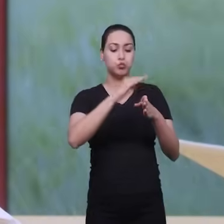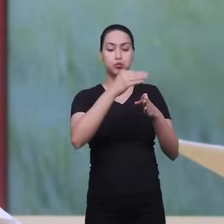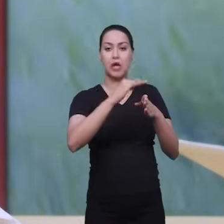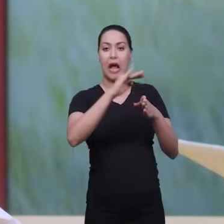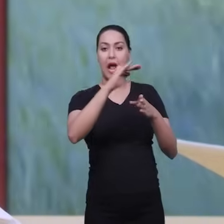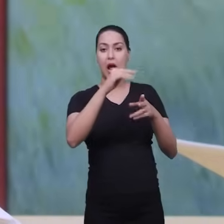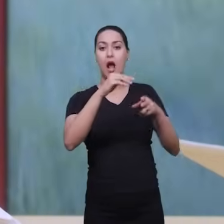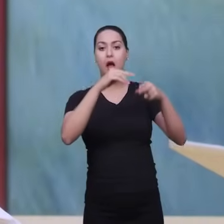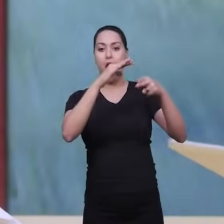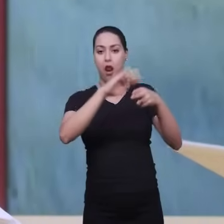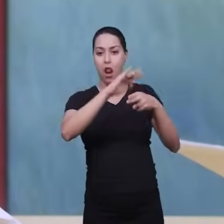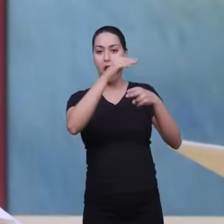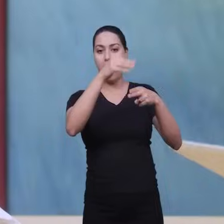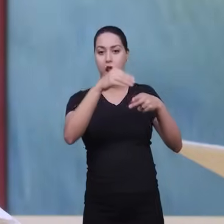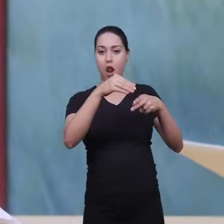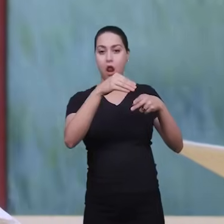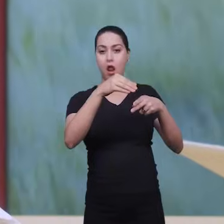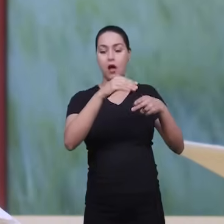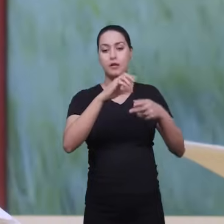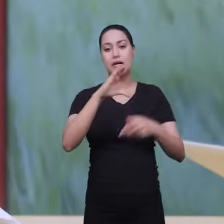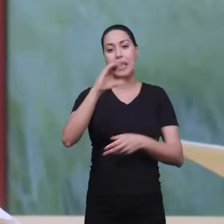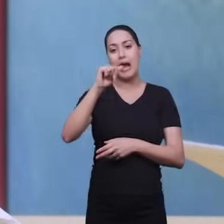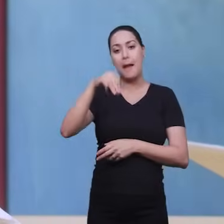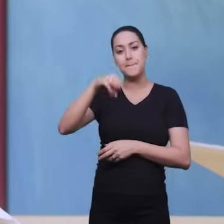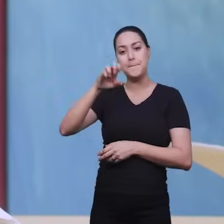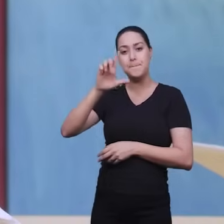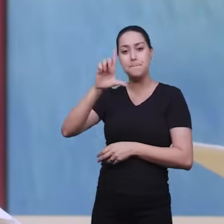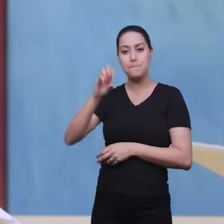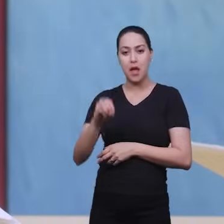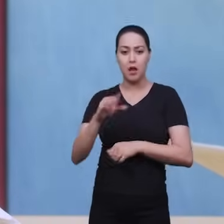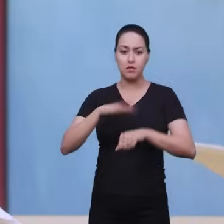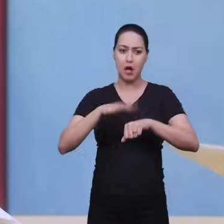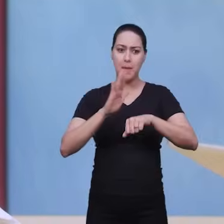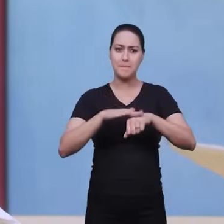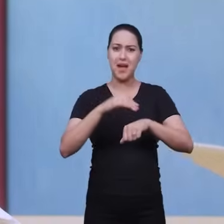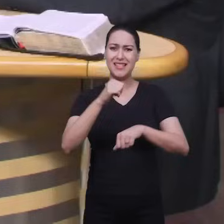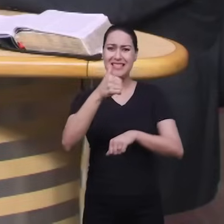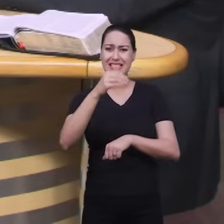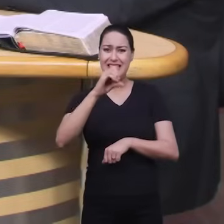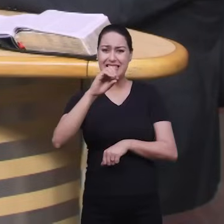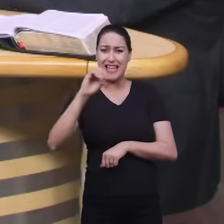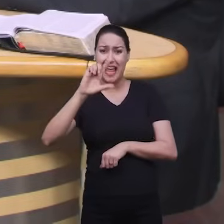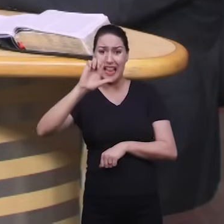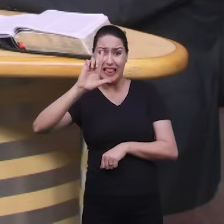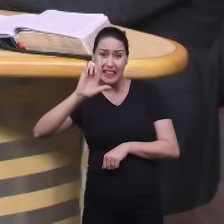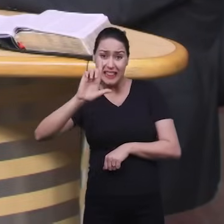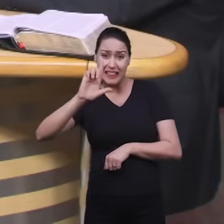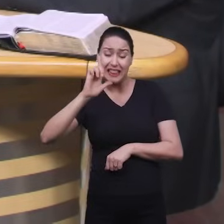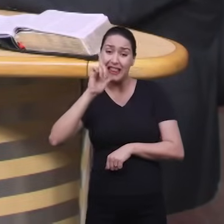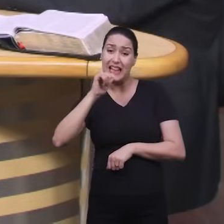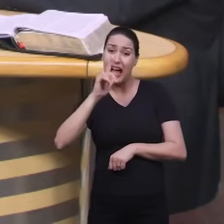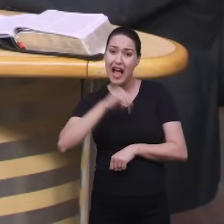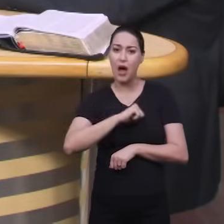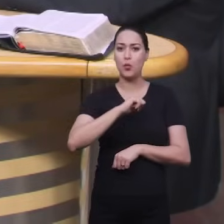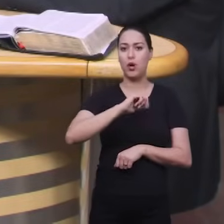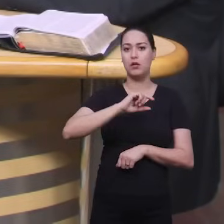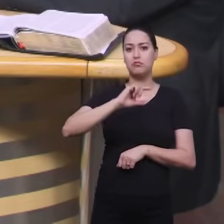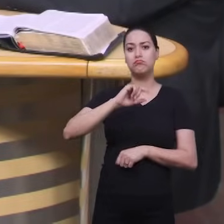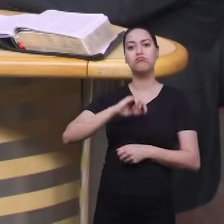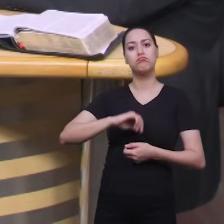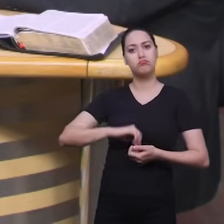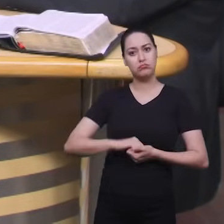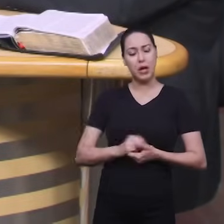daqui a pouco levou foi porque o cabelo é mais de 100 l de água eram 10 camelos 10 cabelo